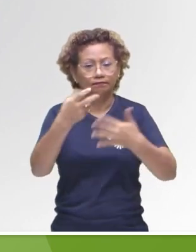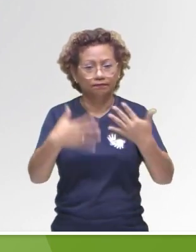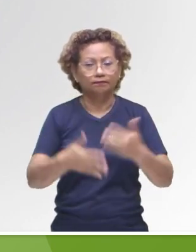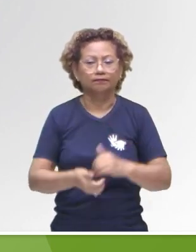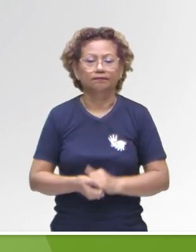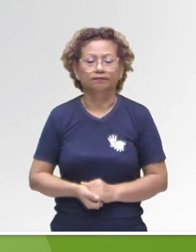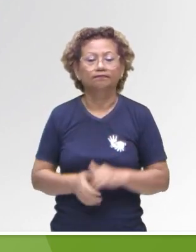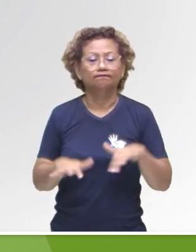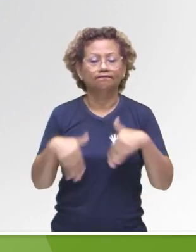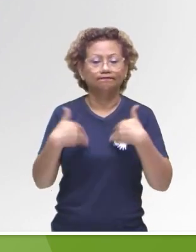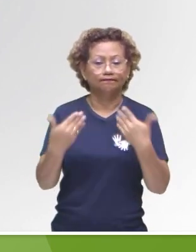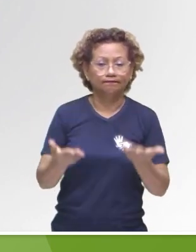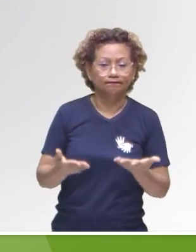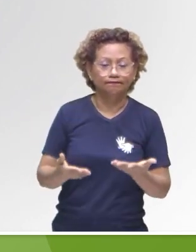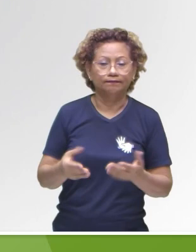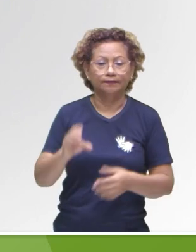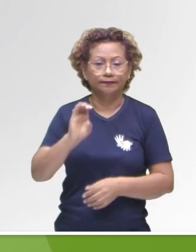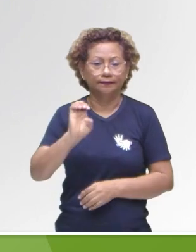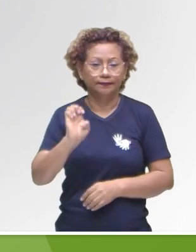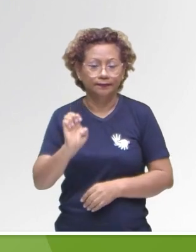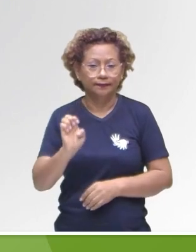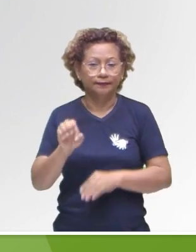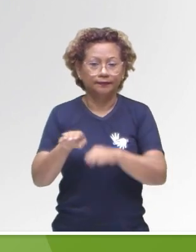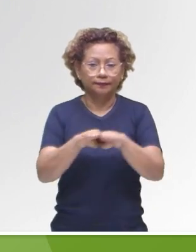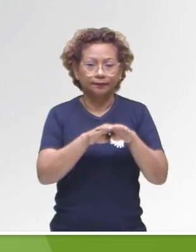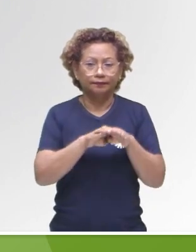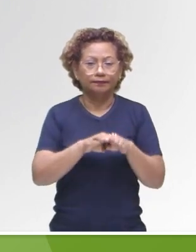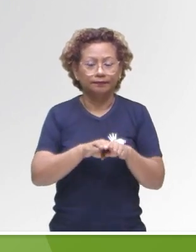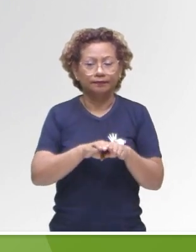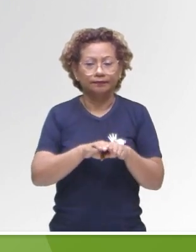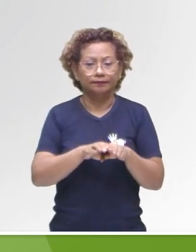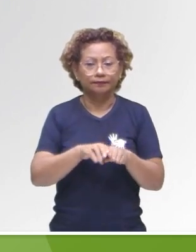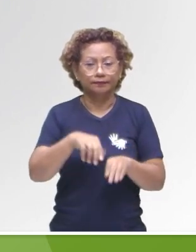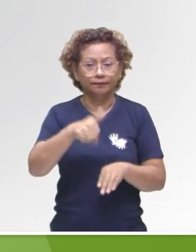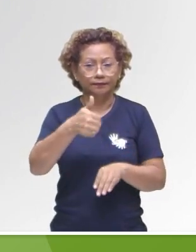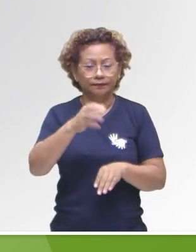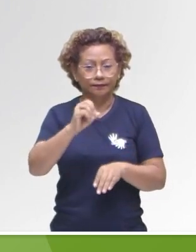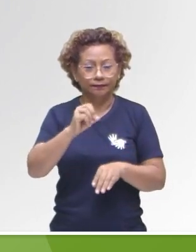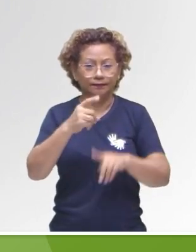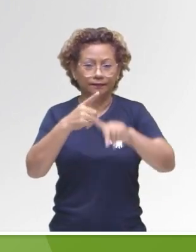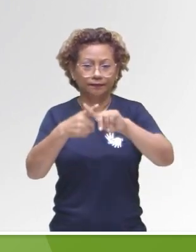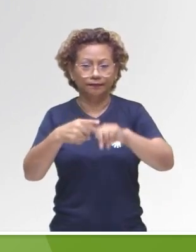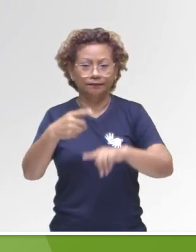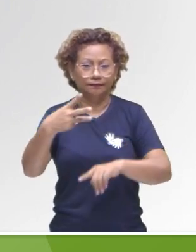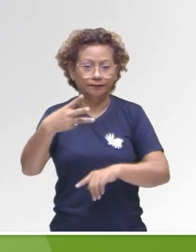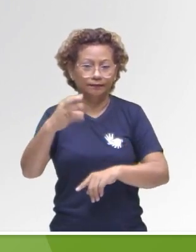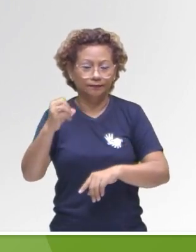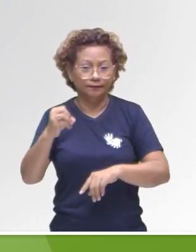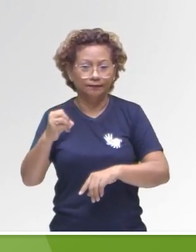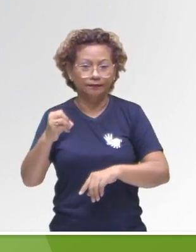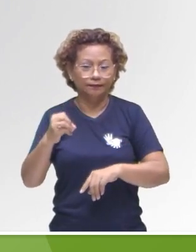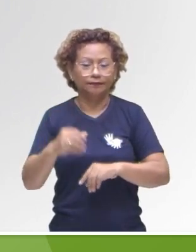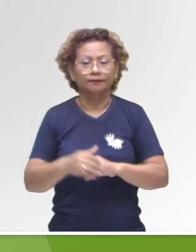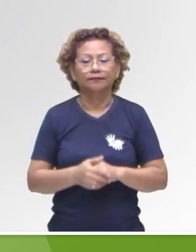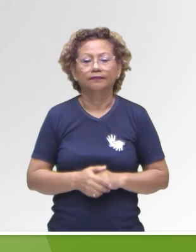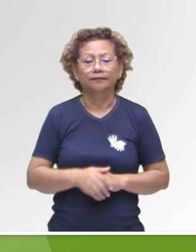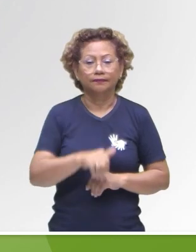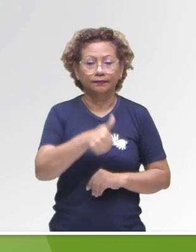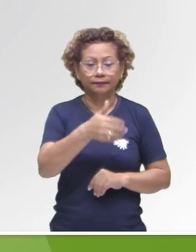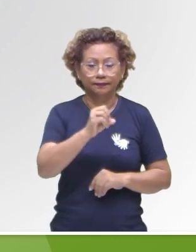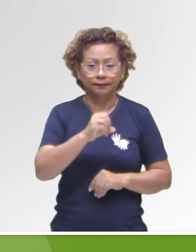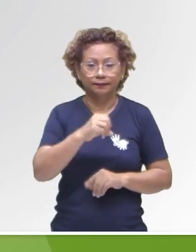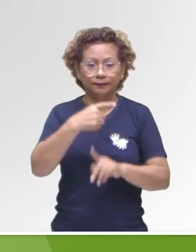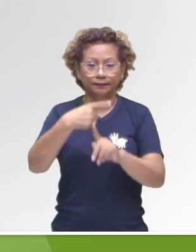vezes C2 vale 30. E aqui embaixo, 10 mais